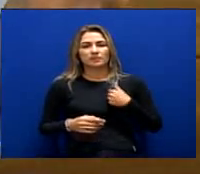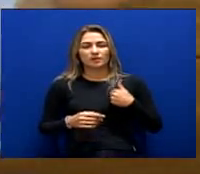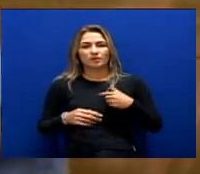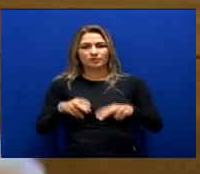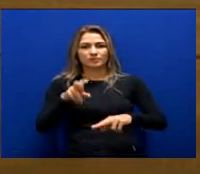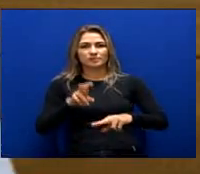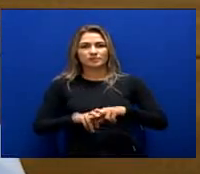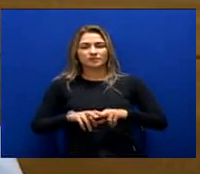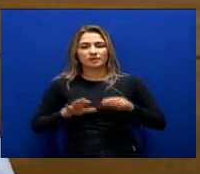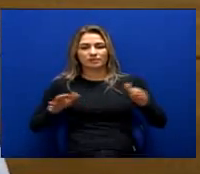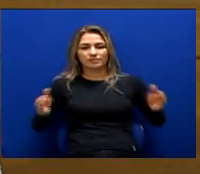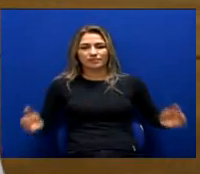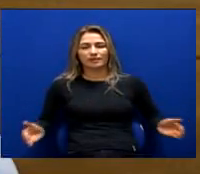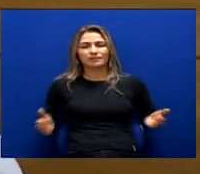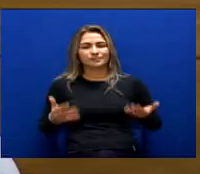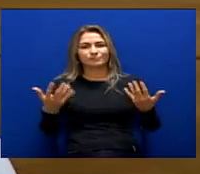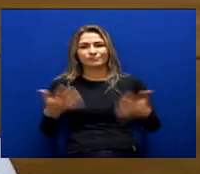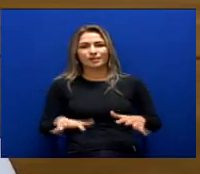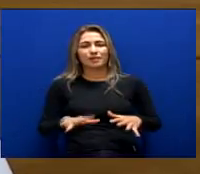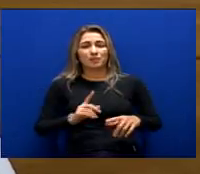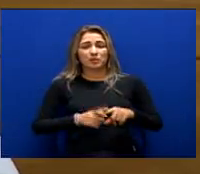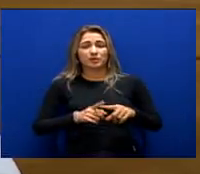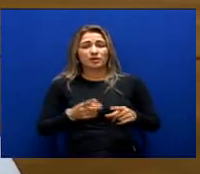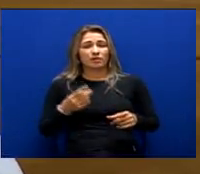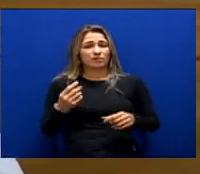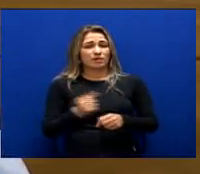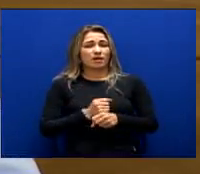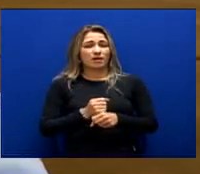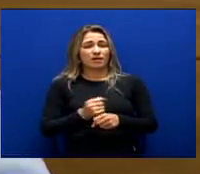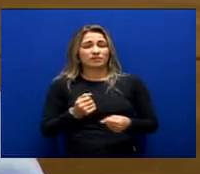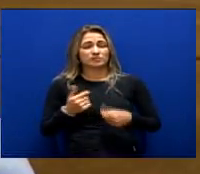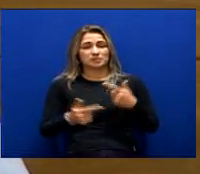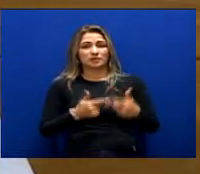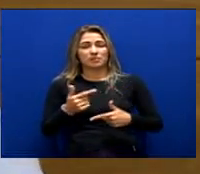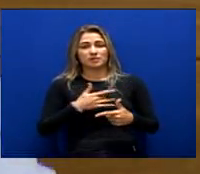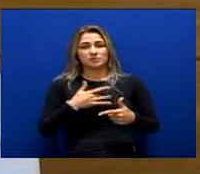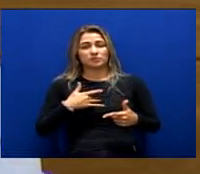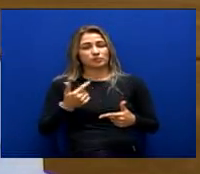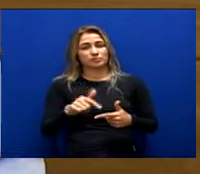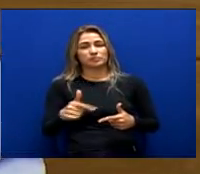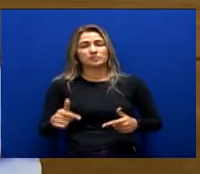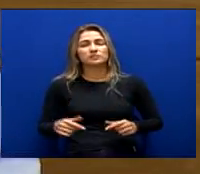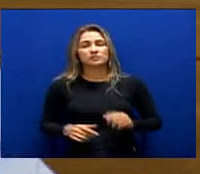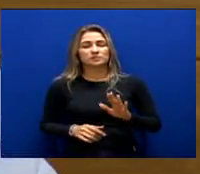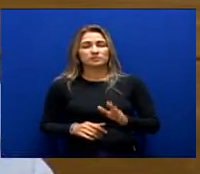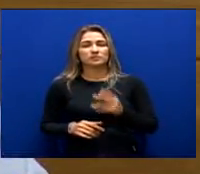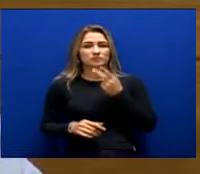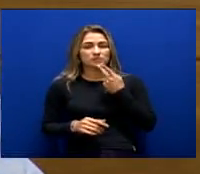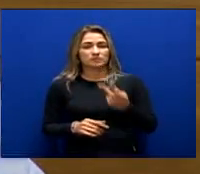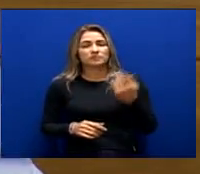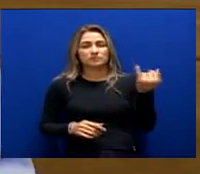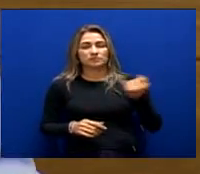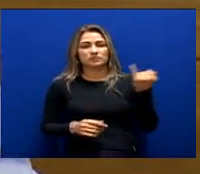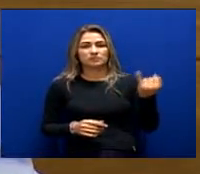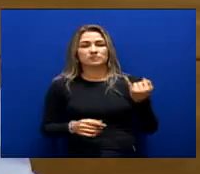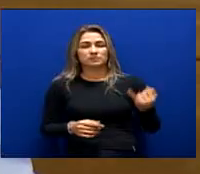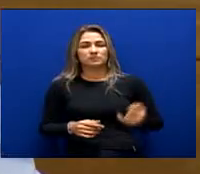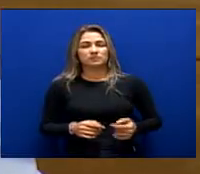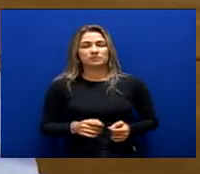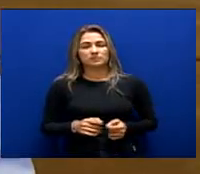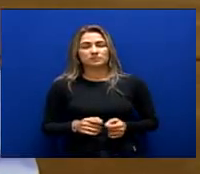porque eu tava me afastado da área mas realmente o assunto é palpitante vamos dizer assim